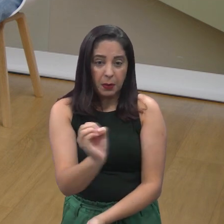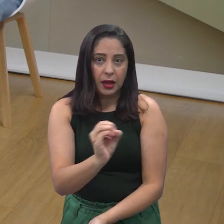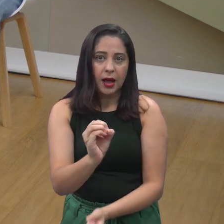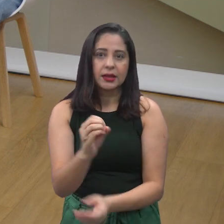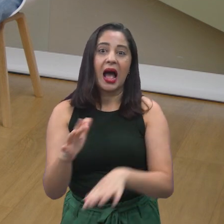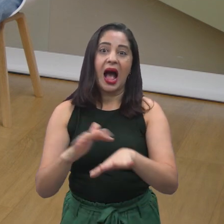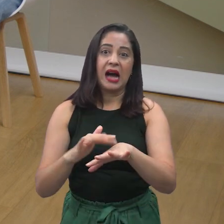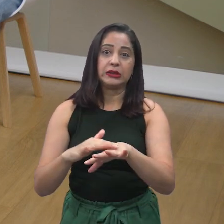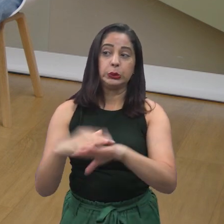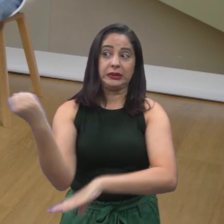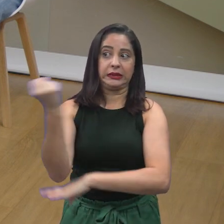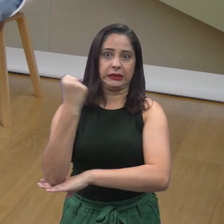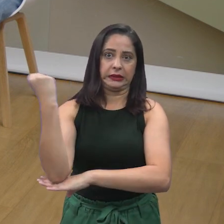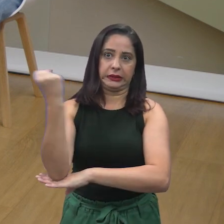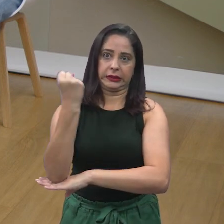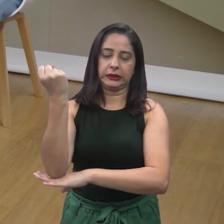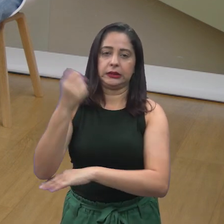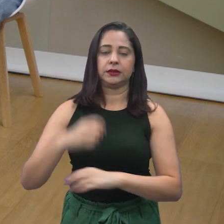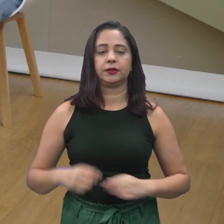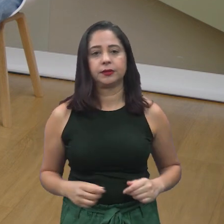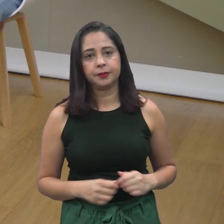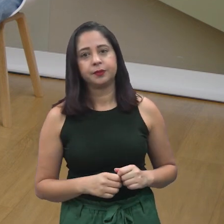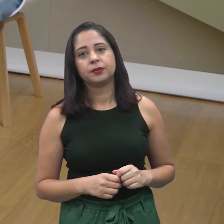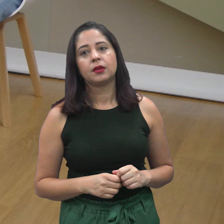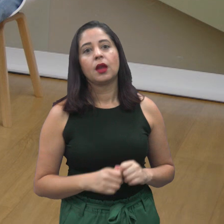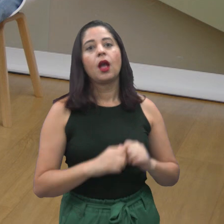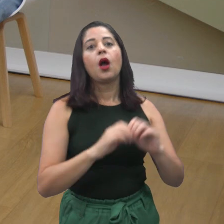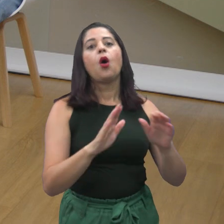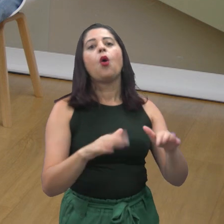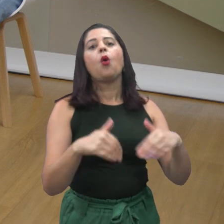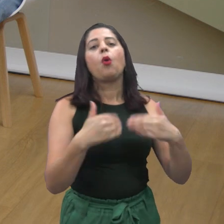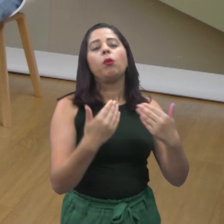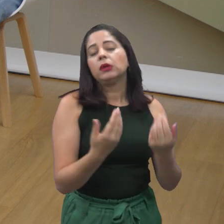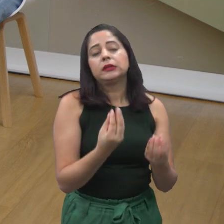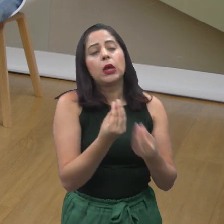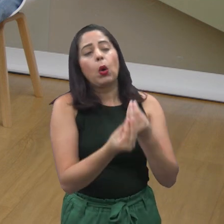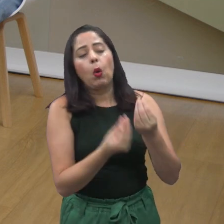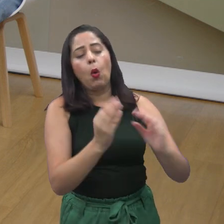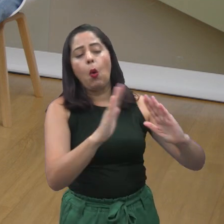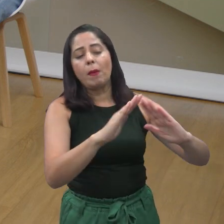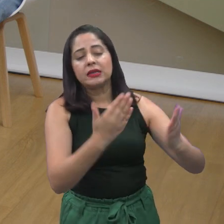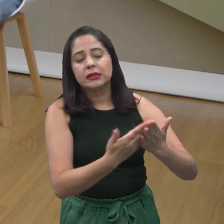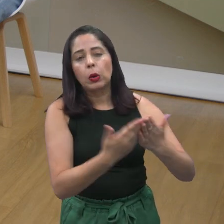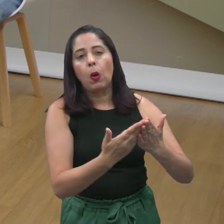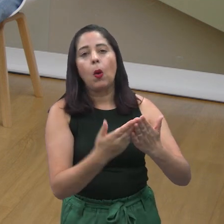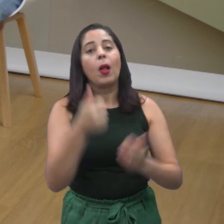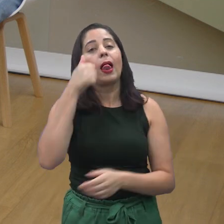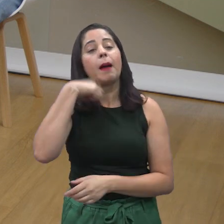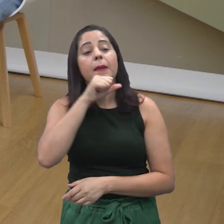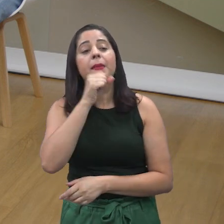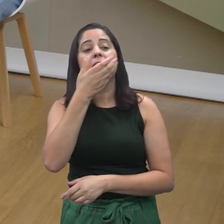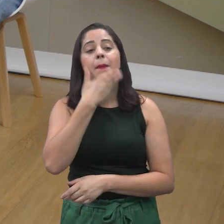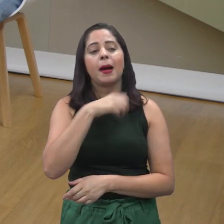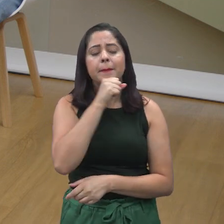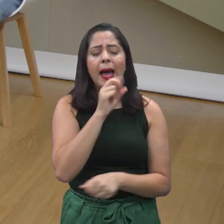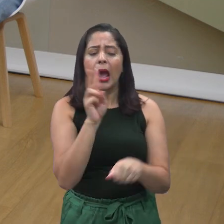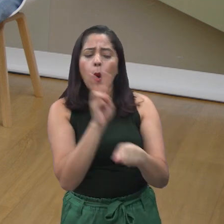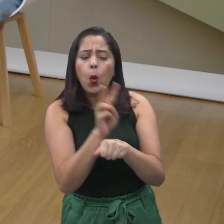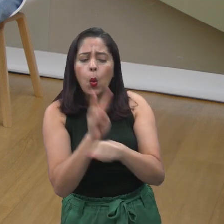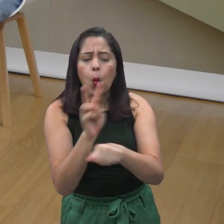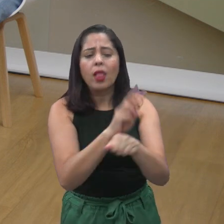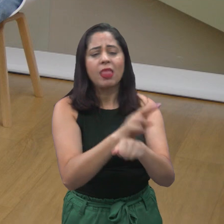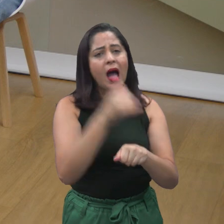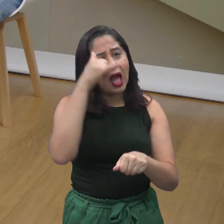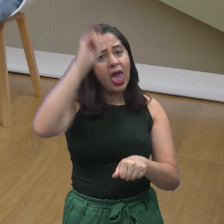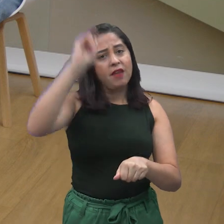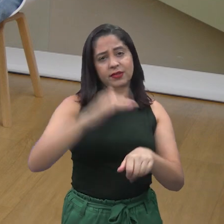grave. Entendi, doutor. E quais as medidas, as principais medidas que a escola e até mesmo os pais devem tomar para evitar, né, a propagação dessas